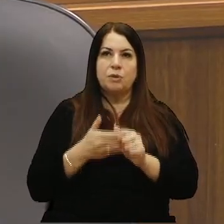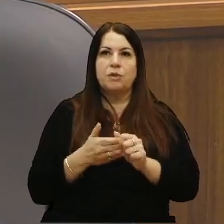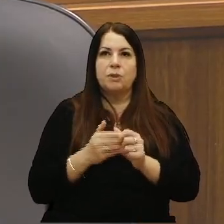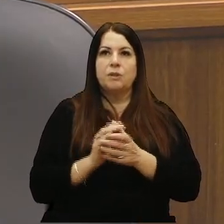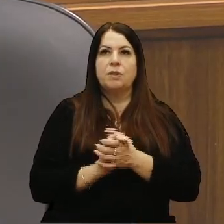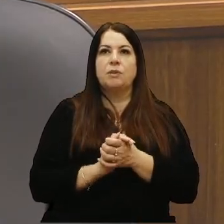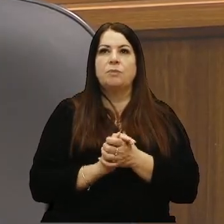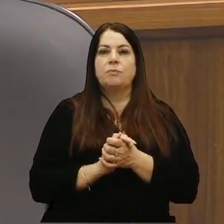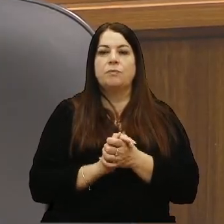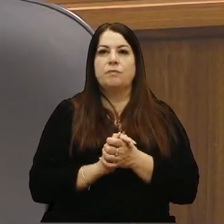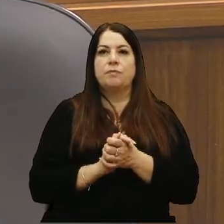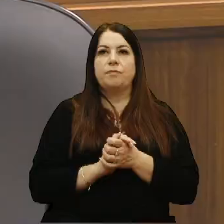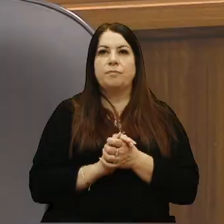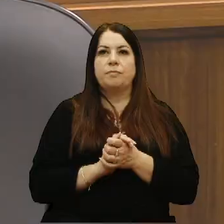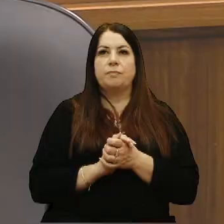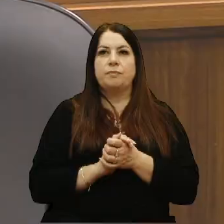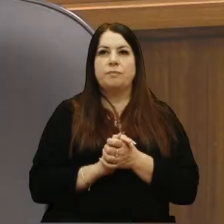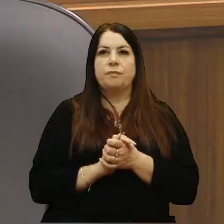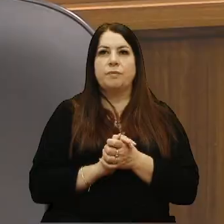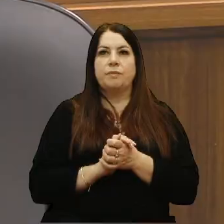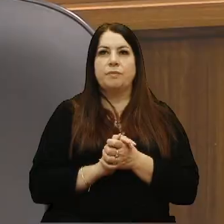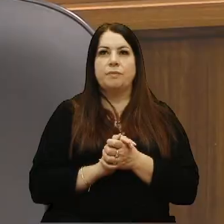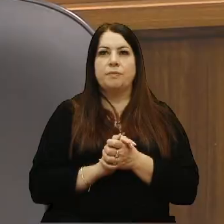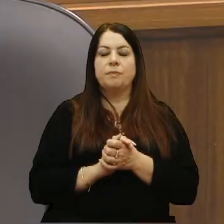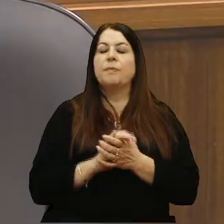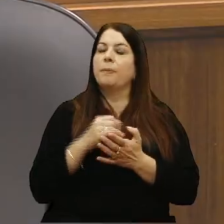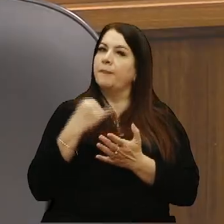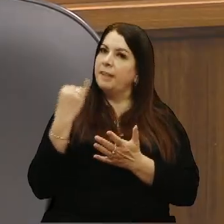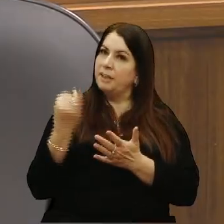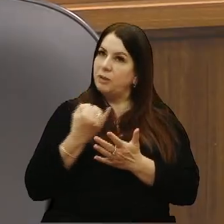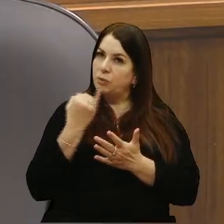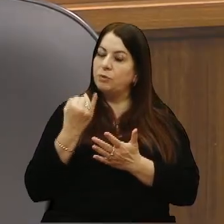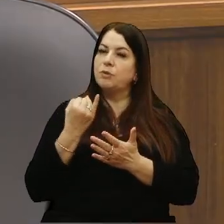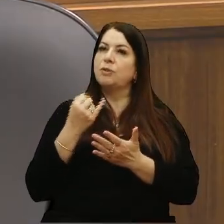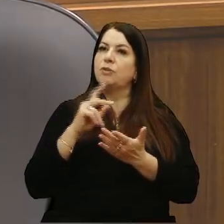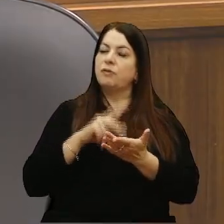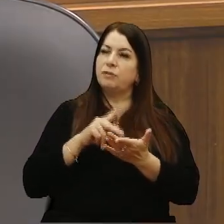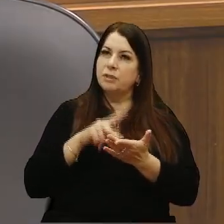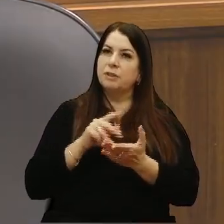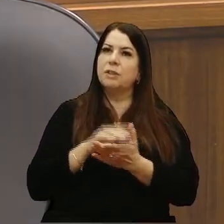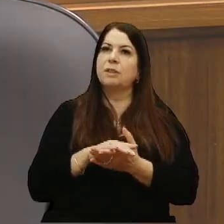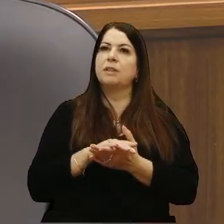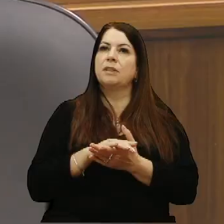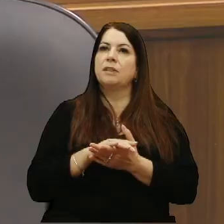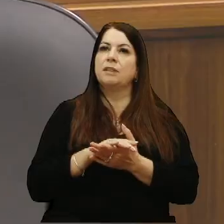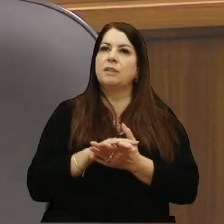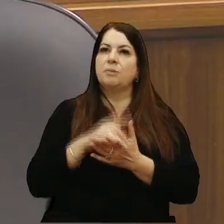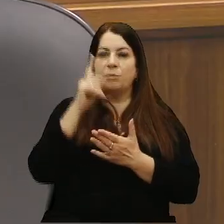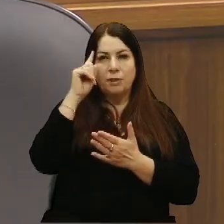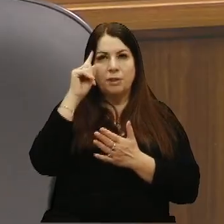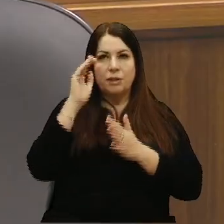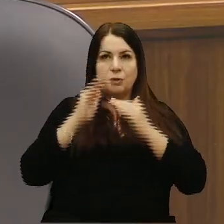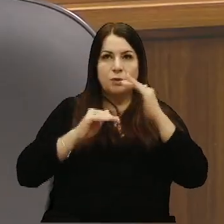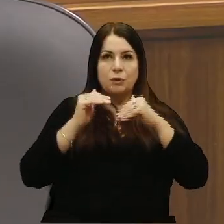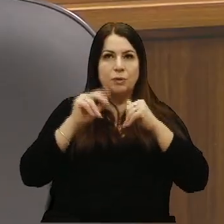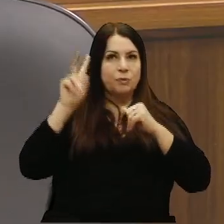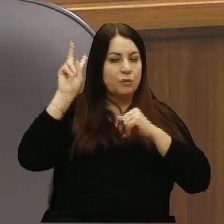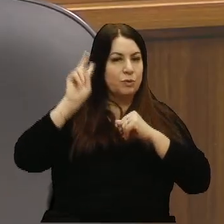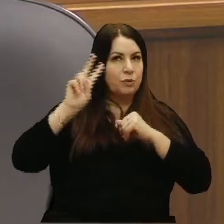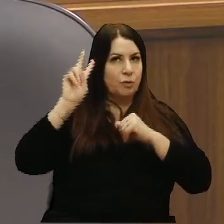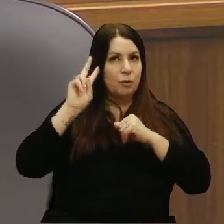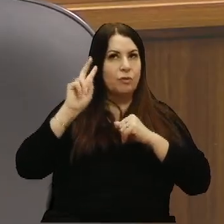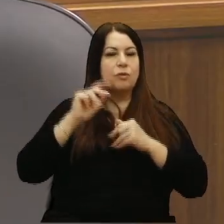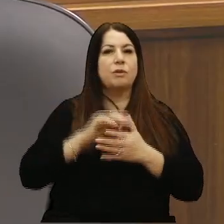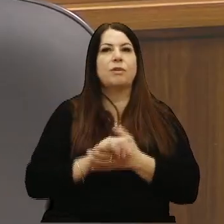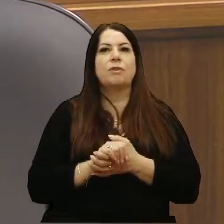acompanhando. É muito importante a gente, de fato, pegar a construção histórica no que